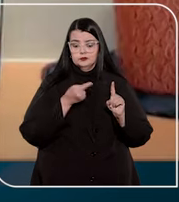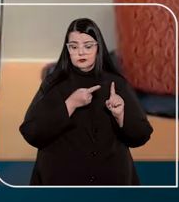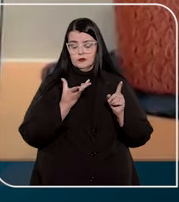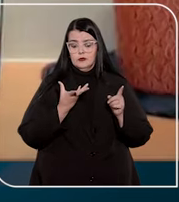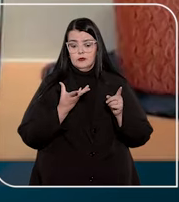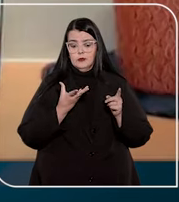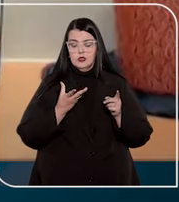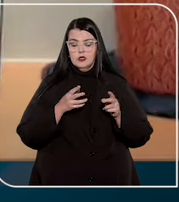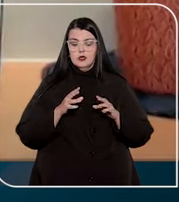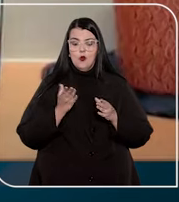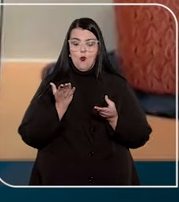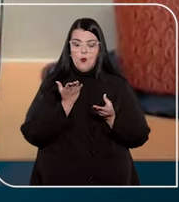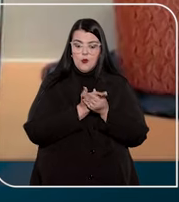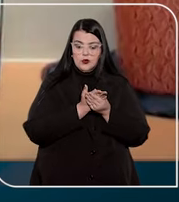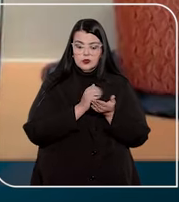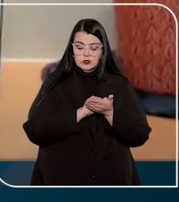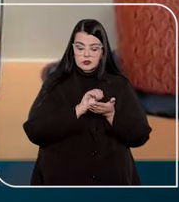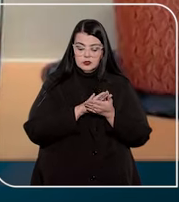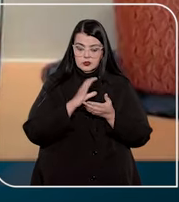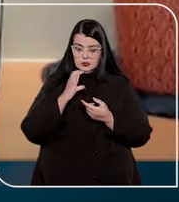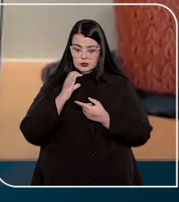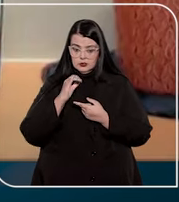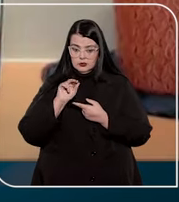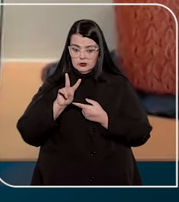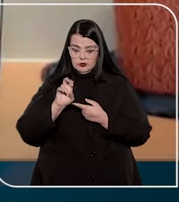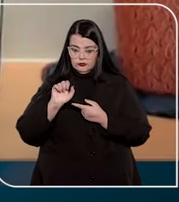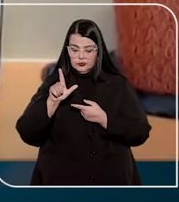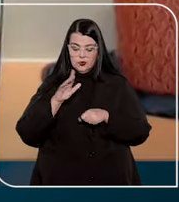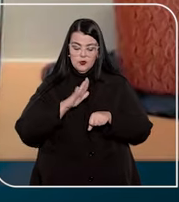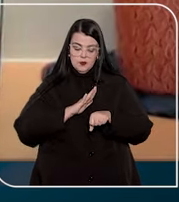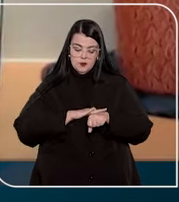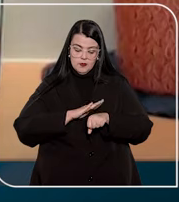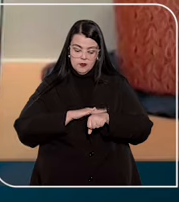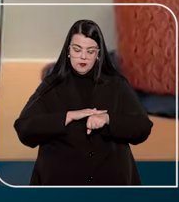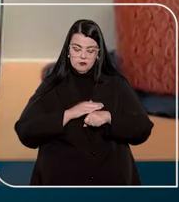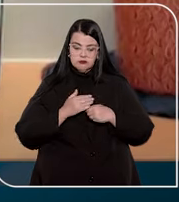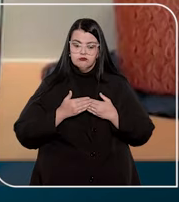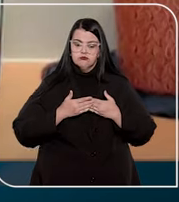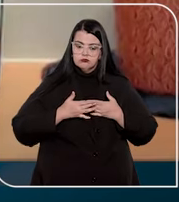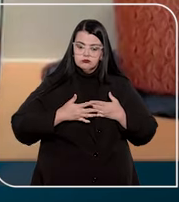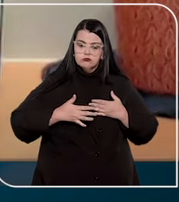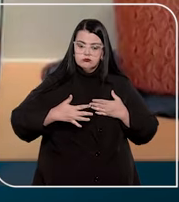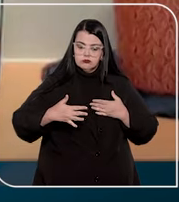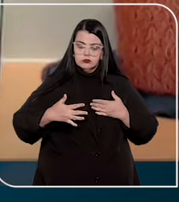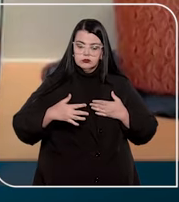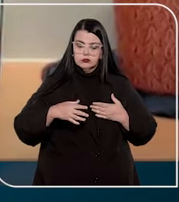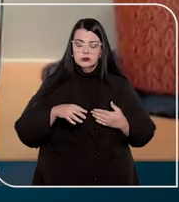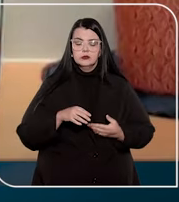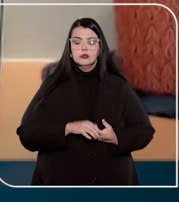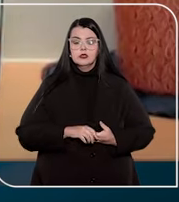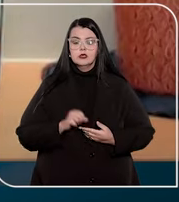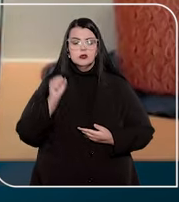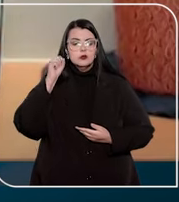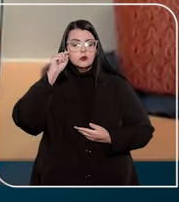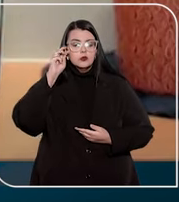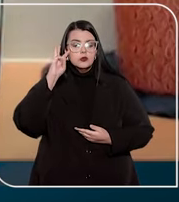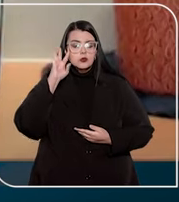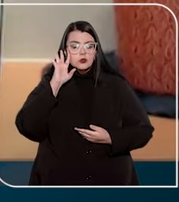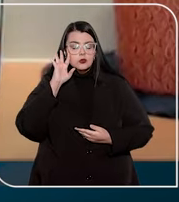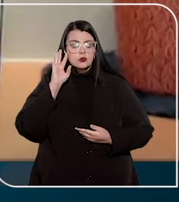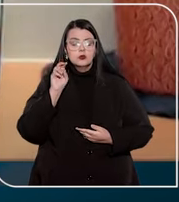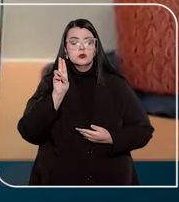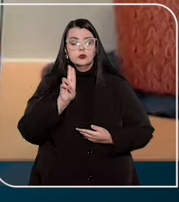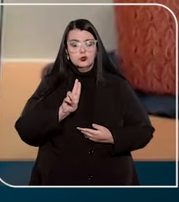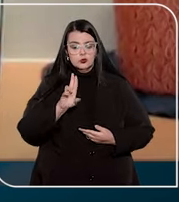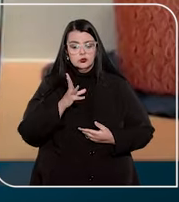Quando o processo tiver uma natureza civil, esse prazo ele é contado em dias úteis, que é outra regra do Código de Processo